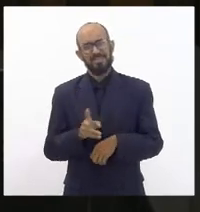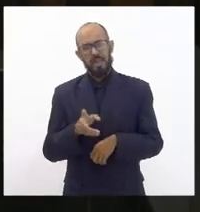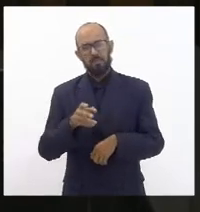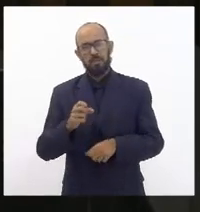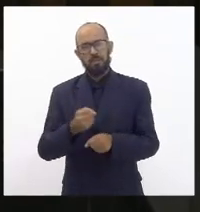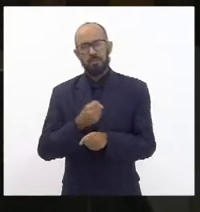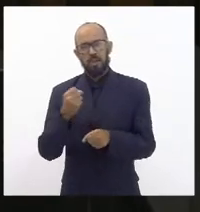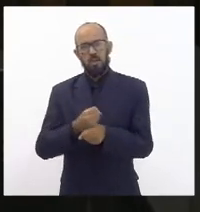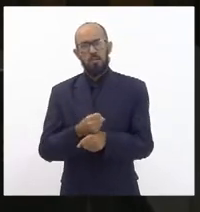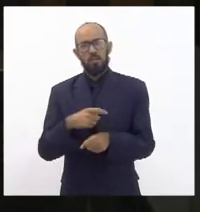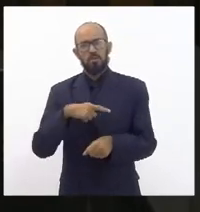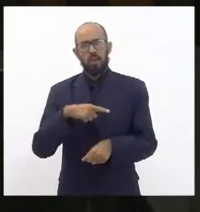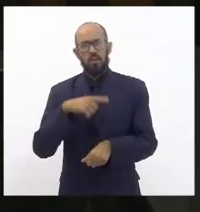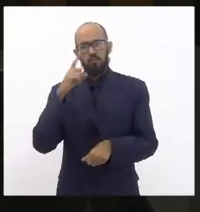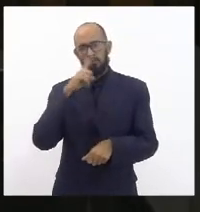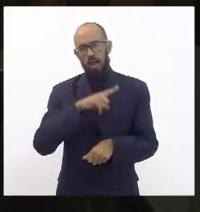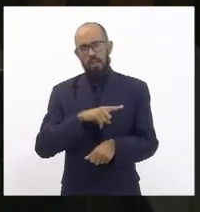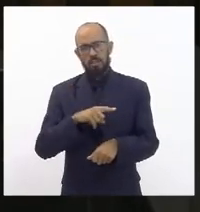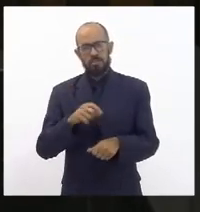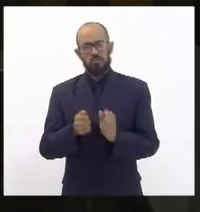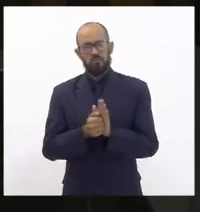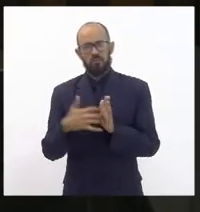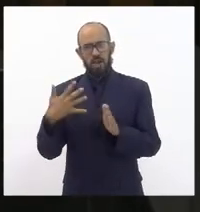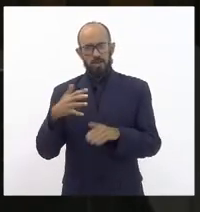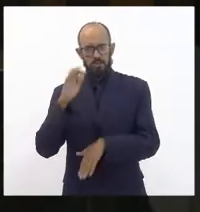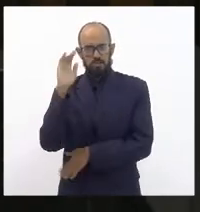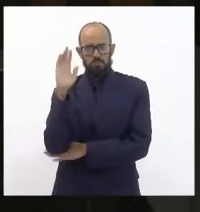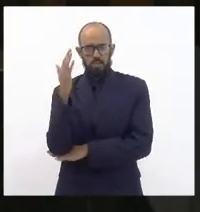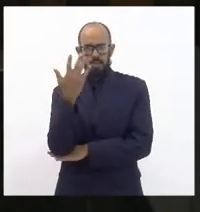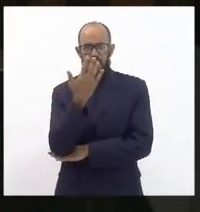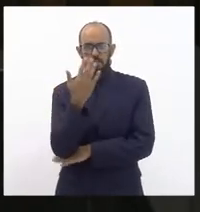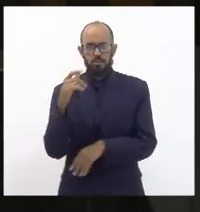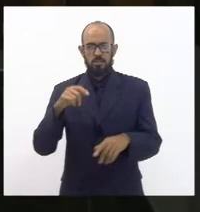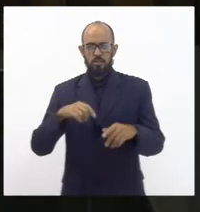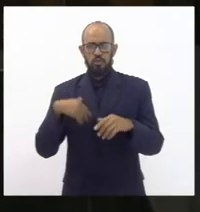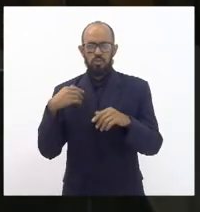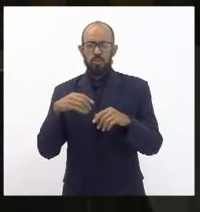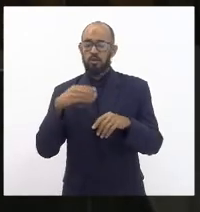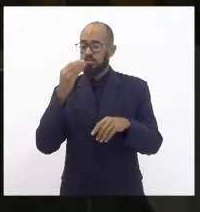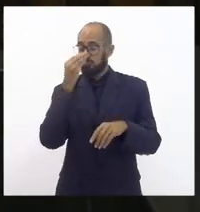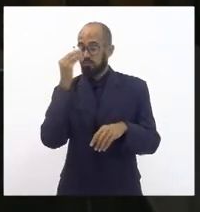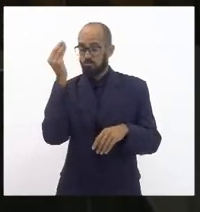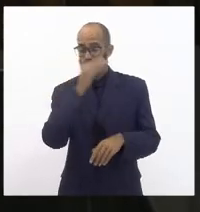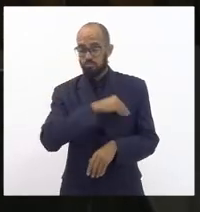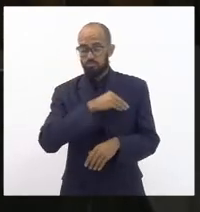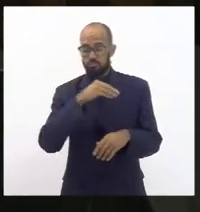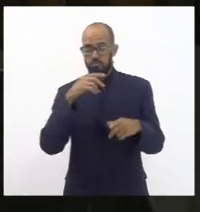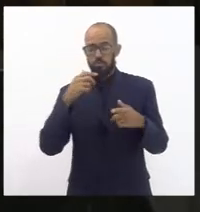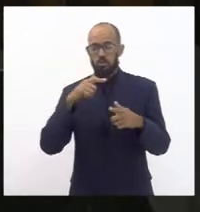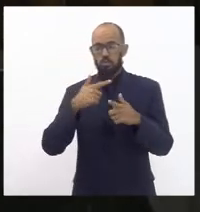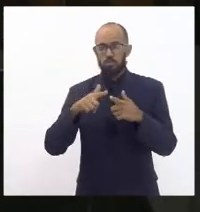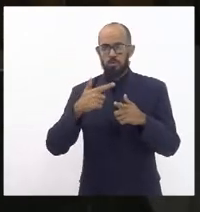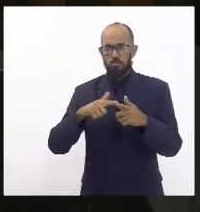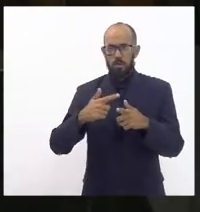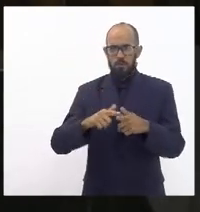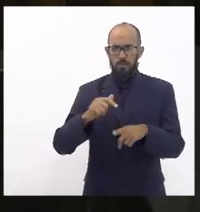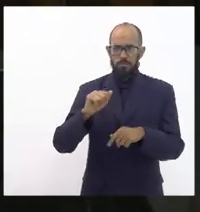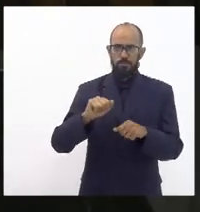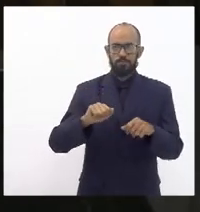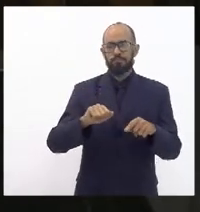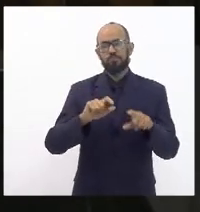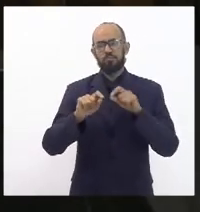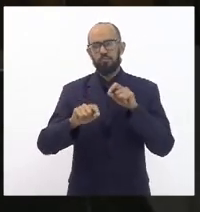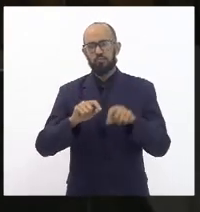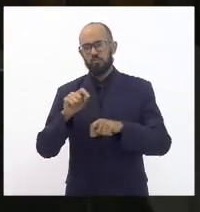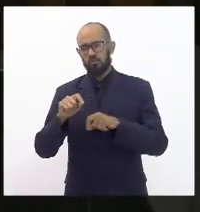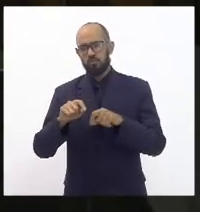essa obra tem diversos erros é ambientais e totalmente o descaso com a causa de e